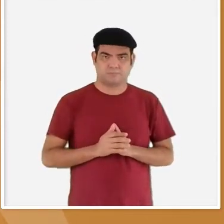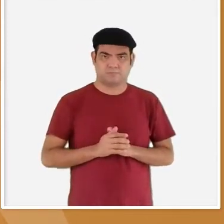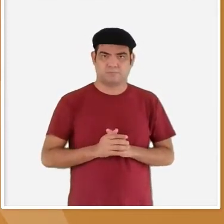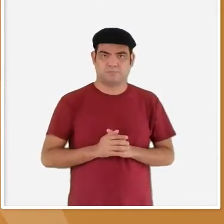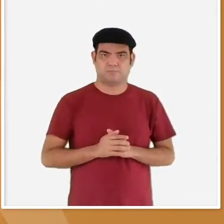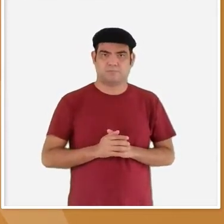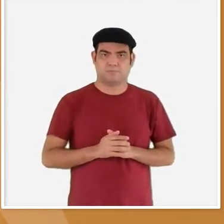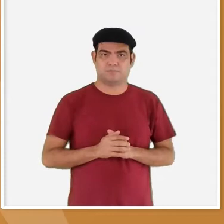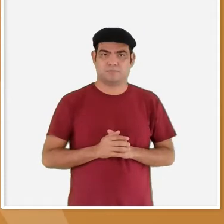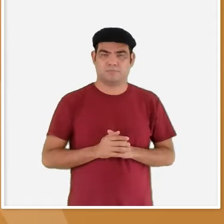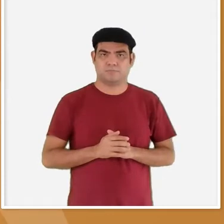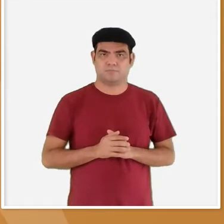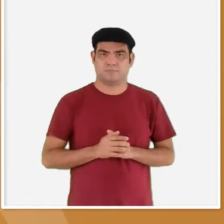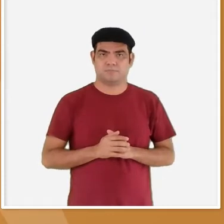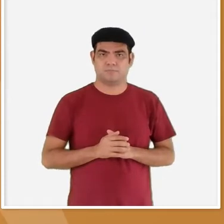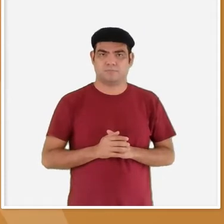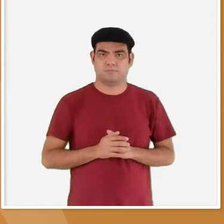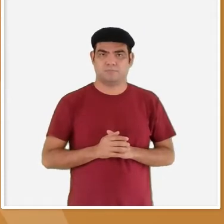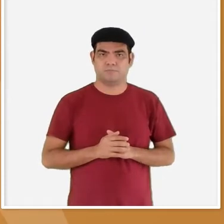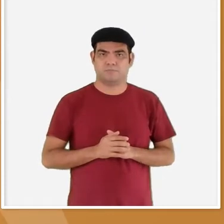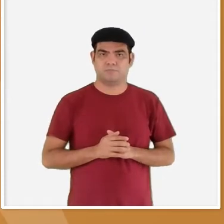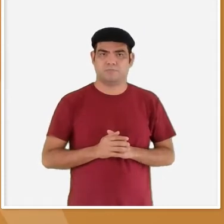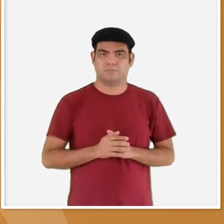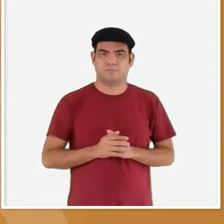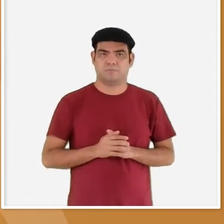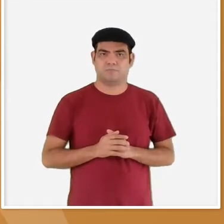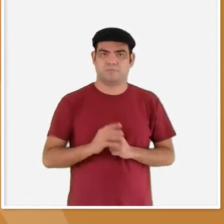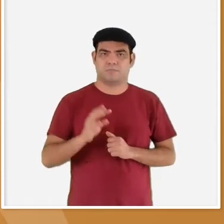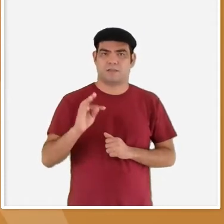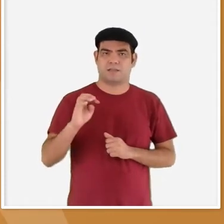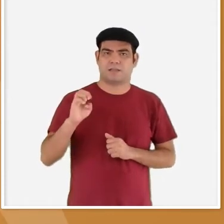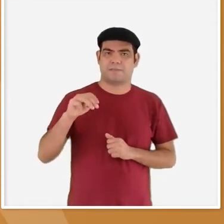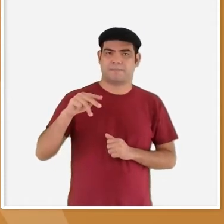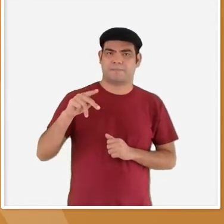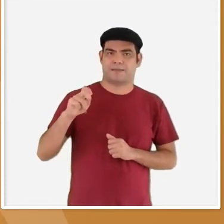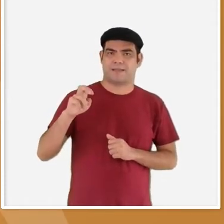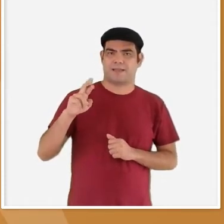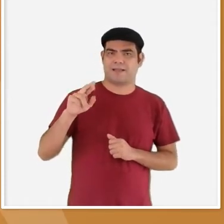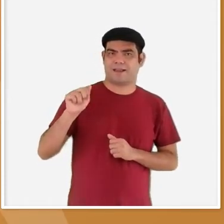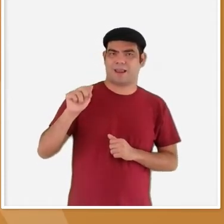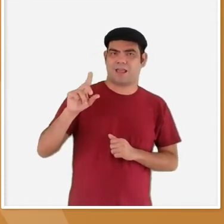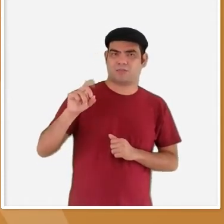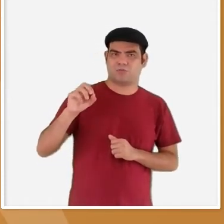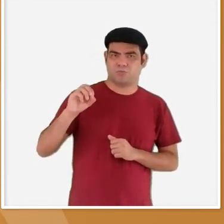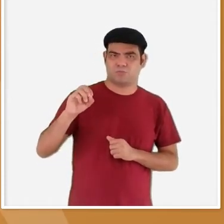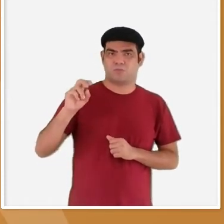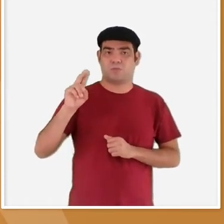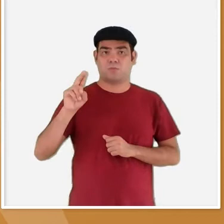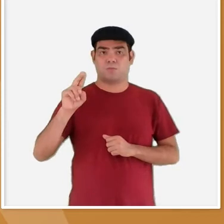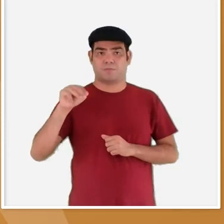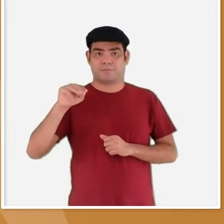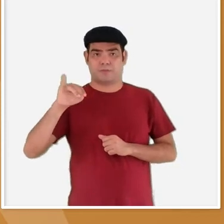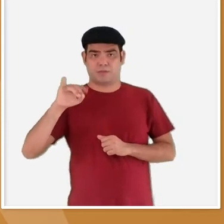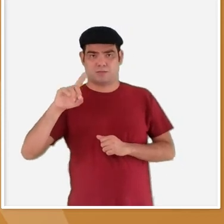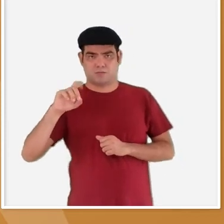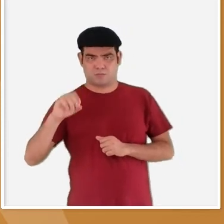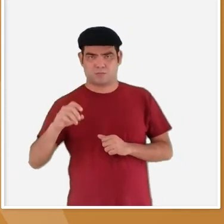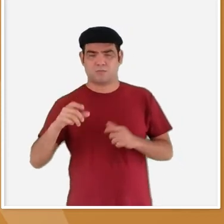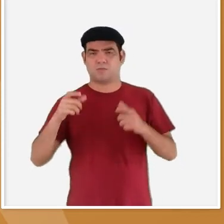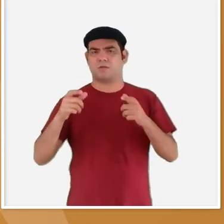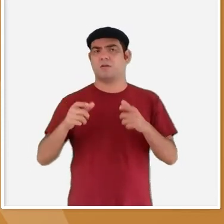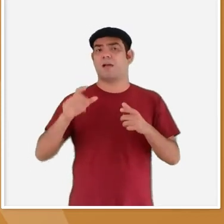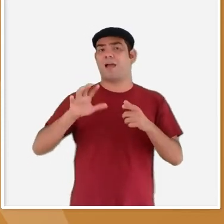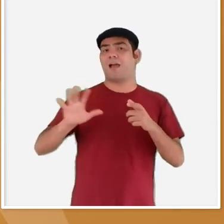temperado úmido, clima árido tropical ao norte. Essa área aqui é chamada